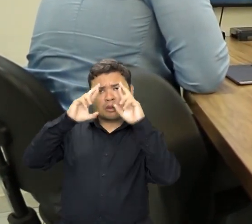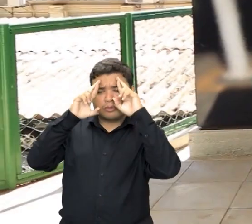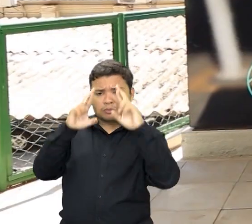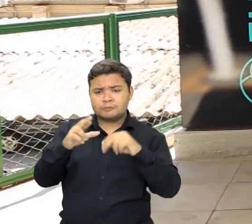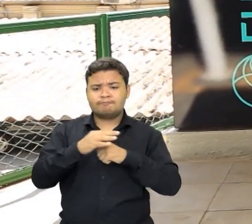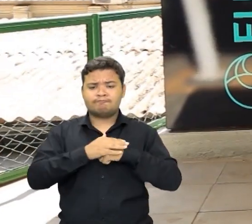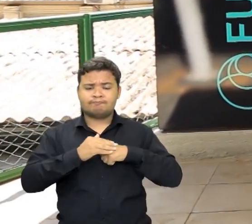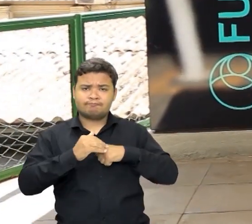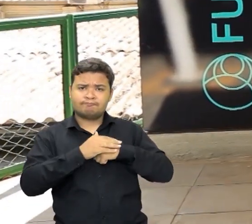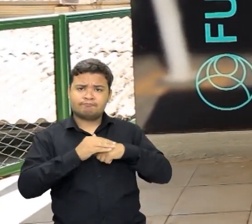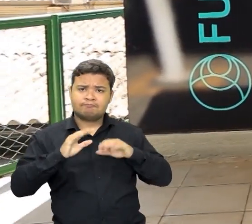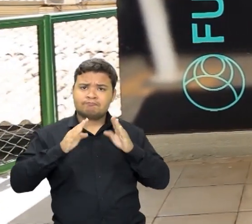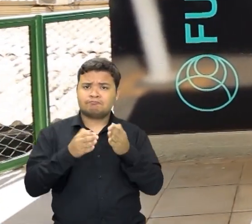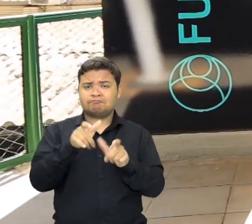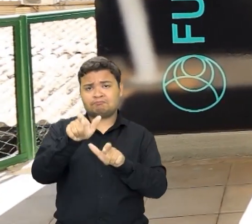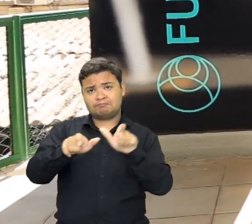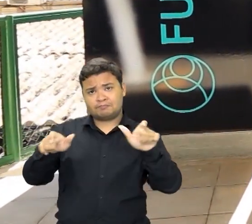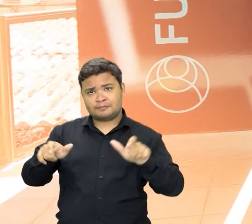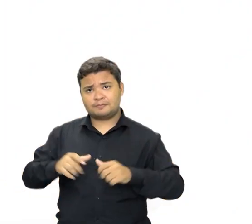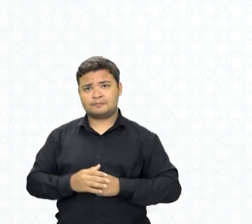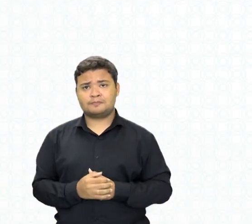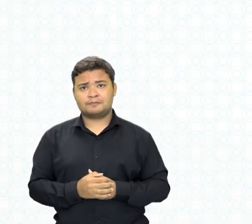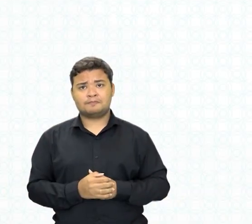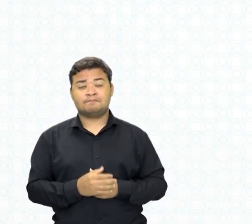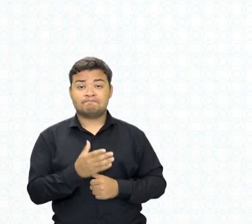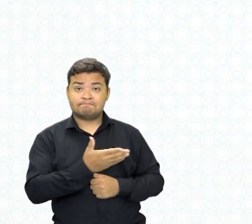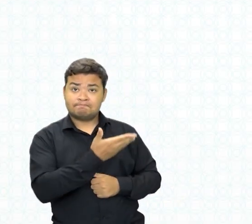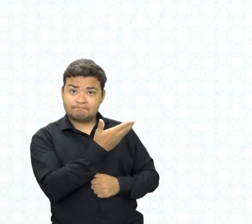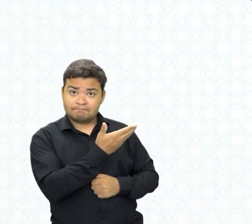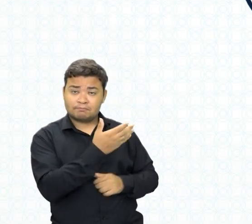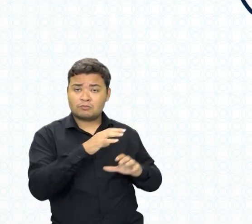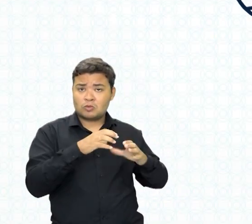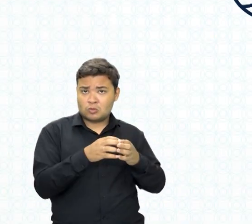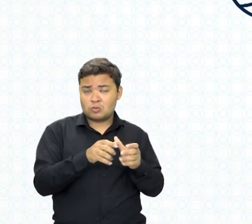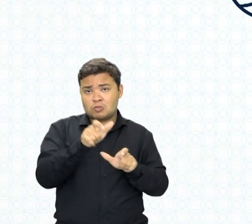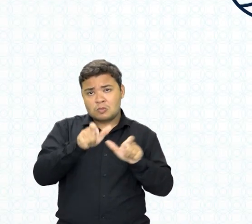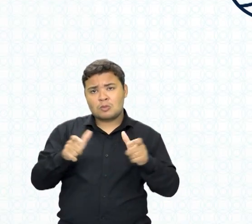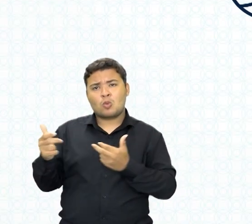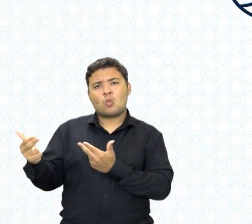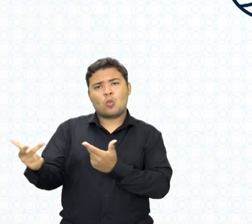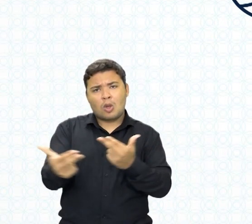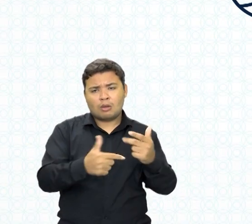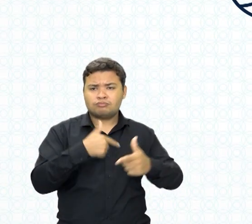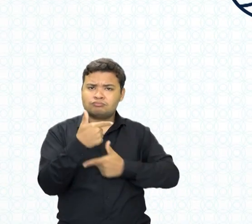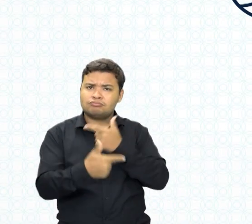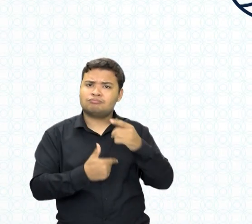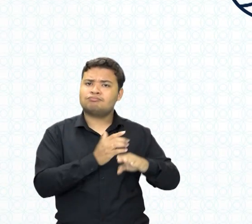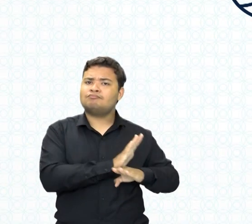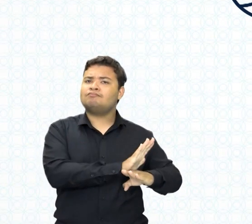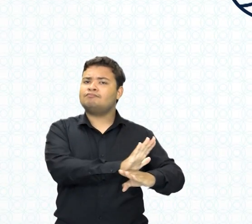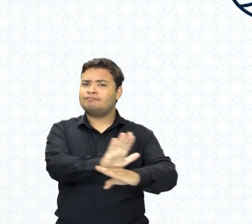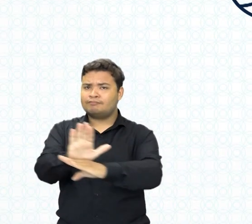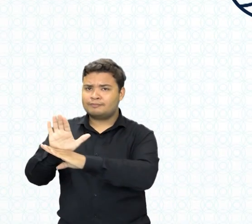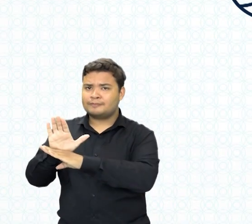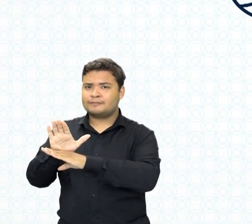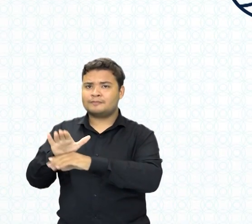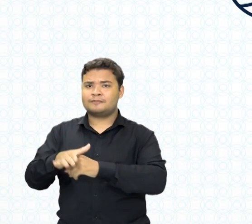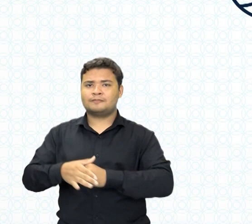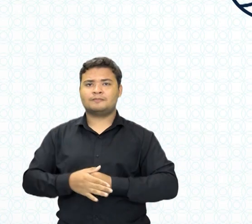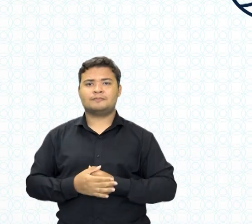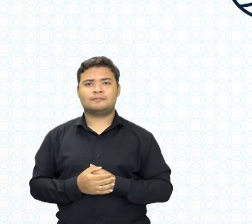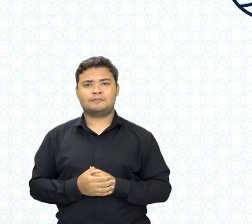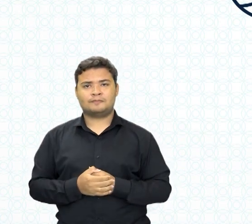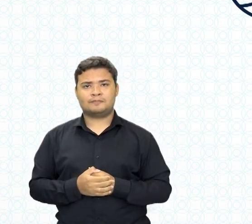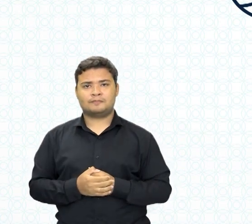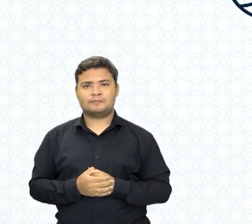serviços assistenciais, otimização de custos, eficiência e eficácia em uma assistência